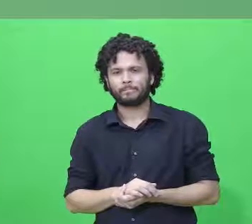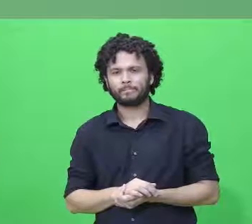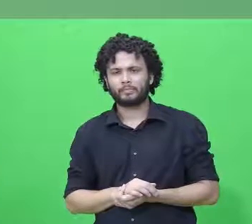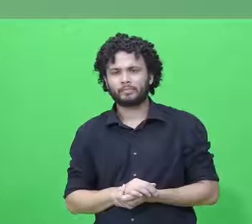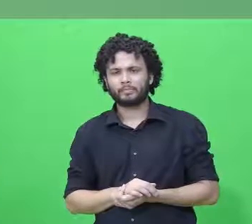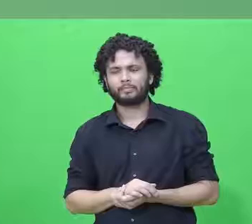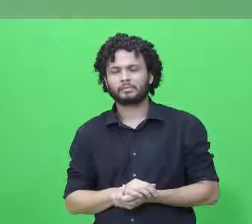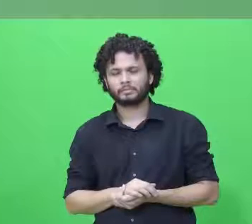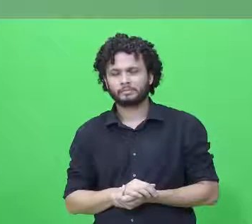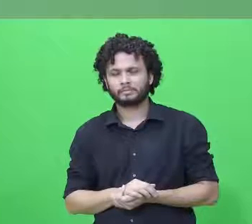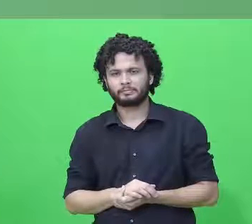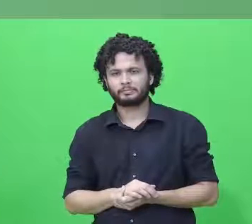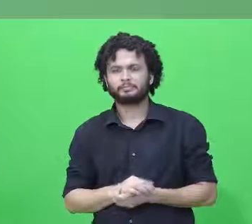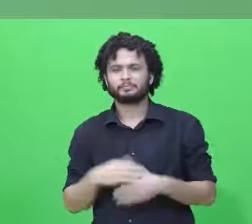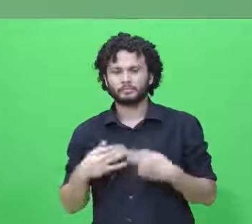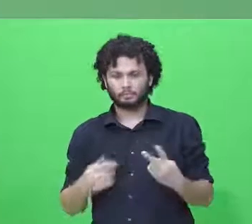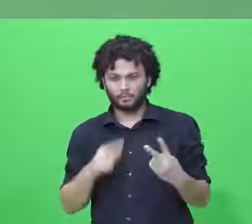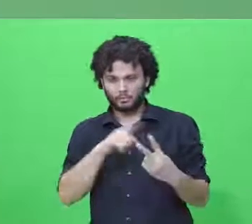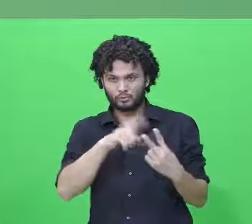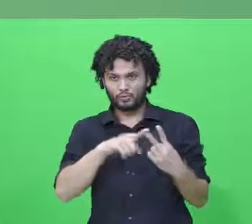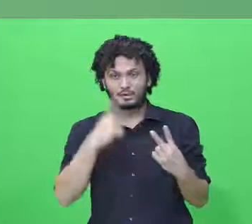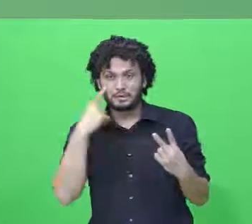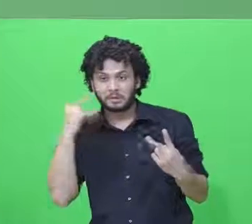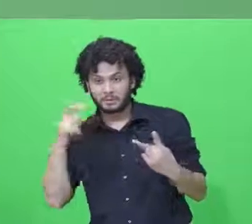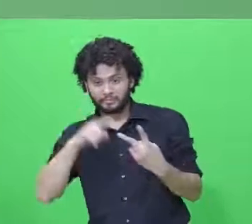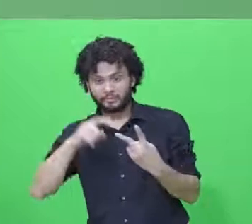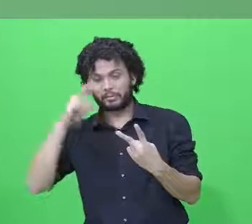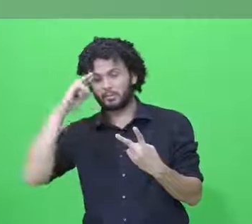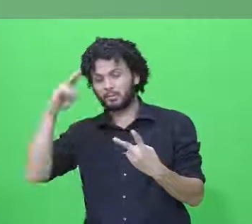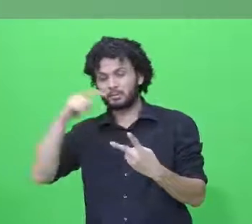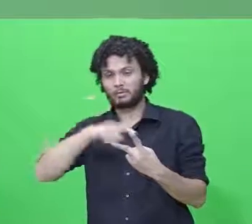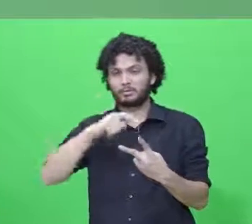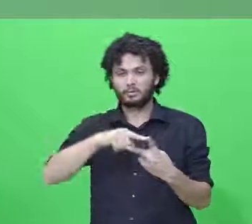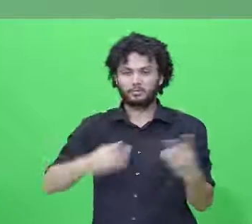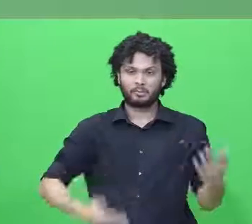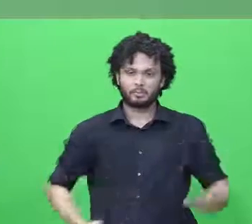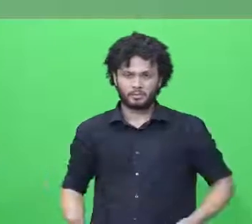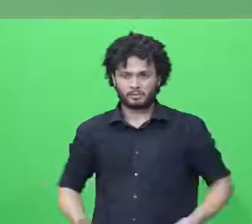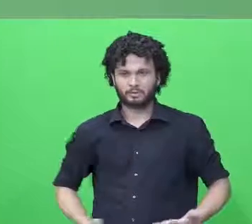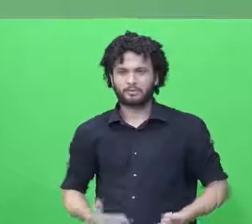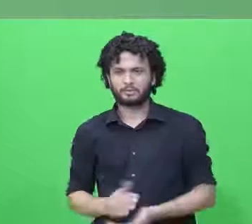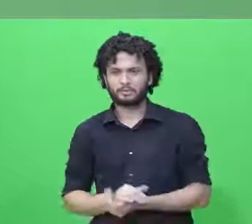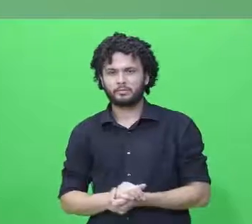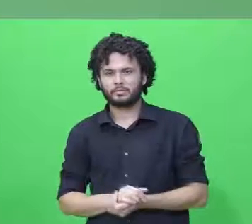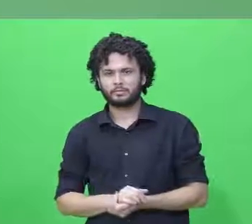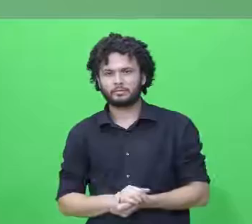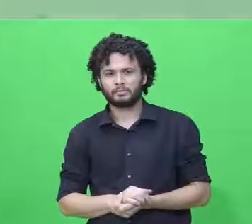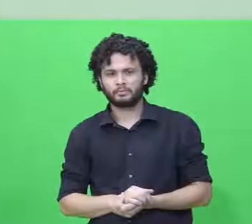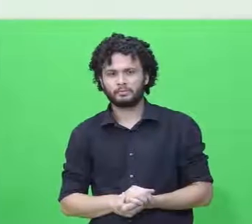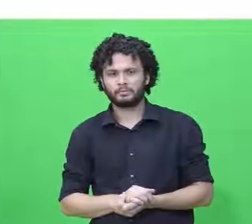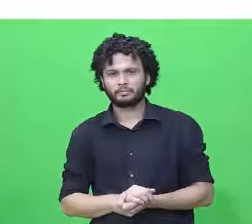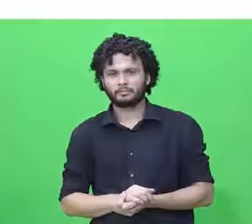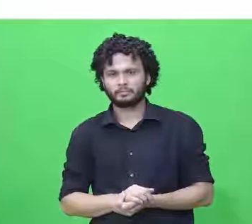esse encontro, então, desses dois interesses entre o patronato e o empregado. Vamos lá.